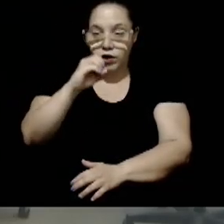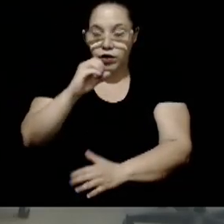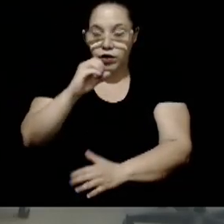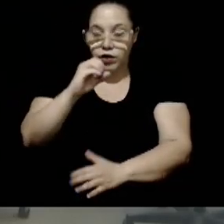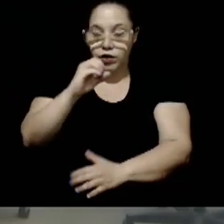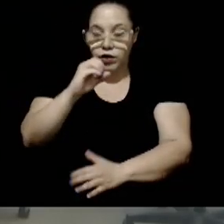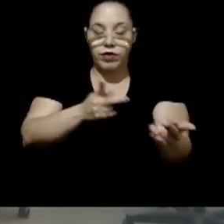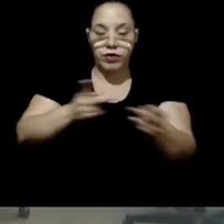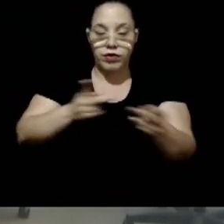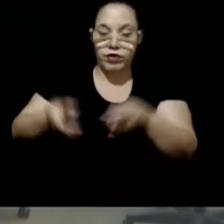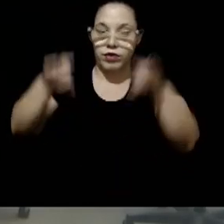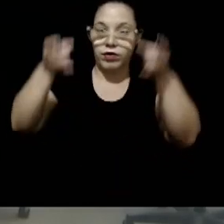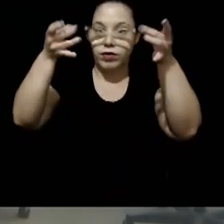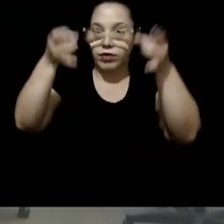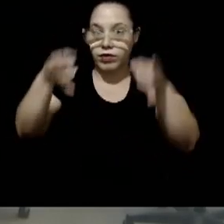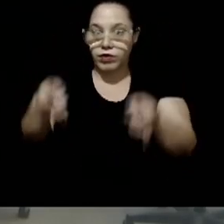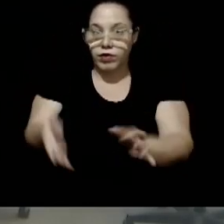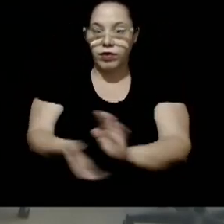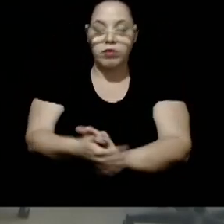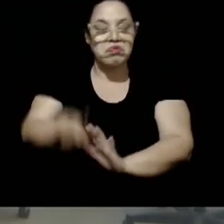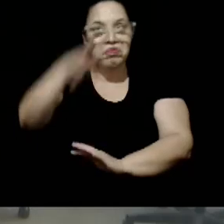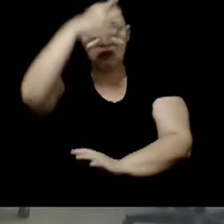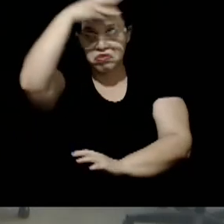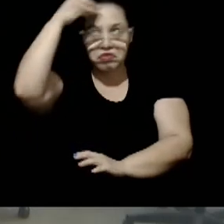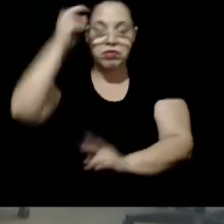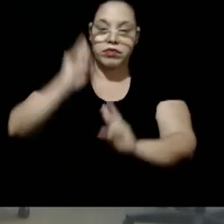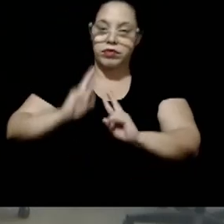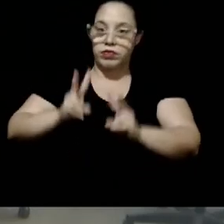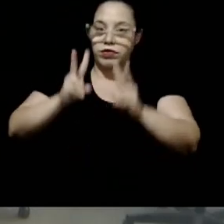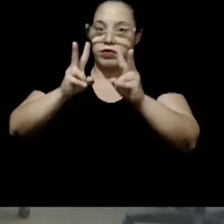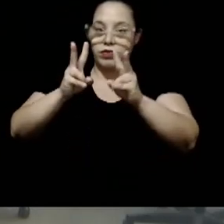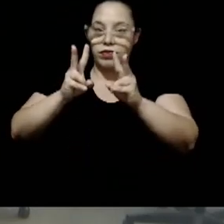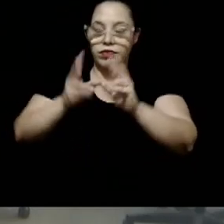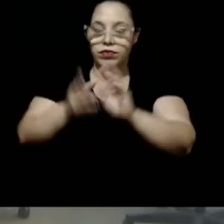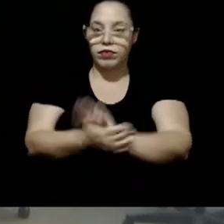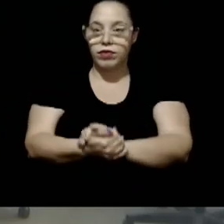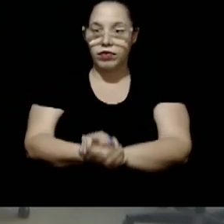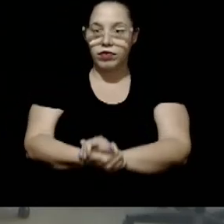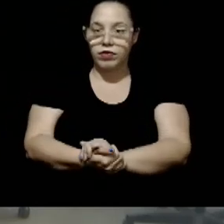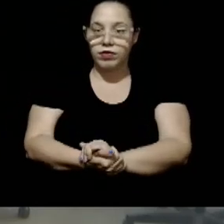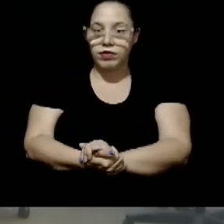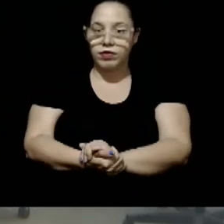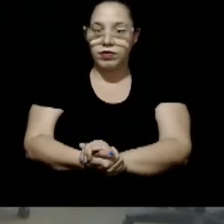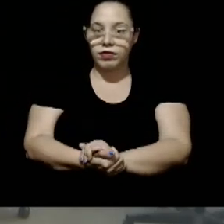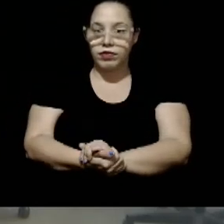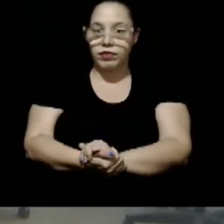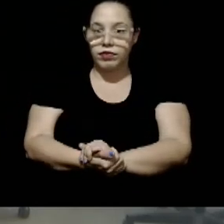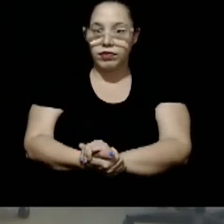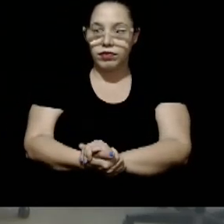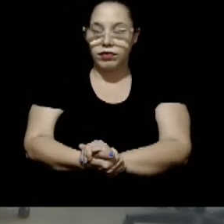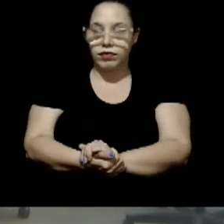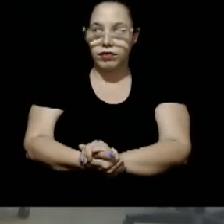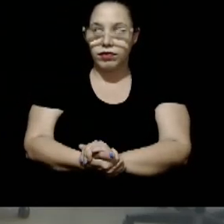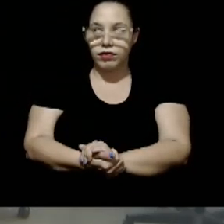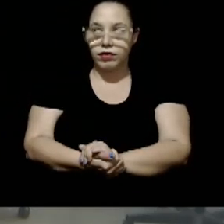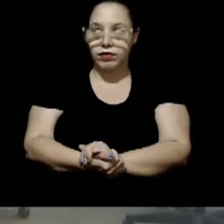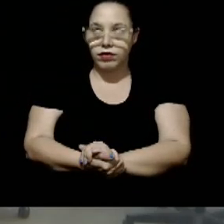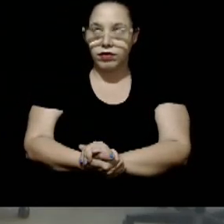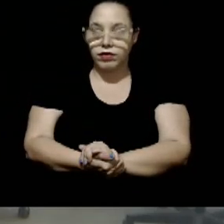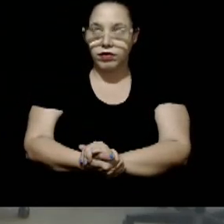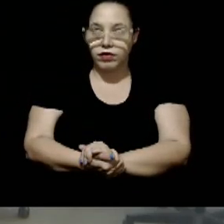especial não esqueça sempre com links ao vivo trazendo informações de tudo que acontece no